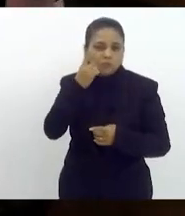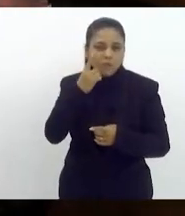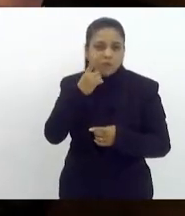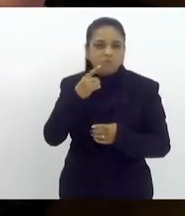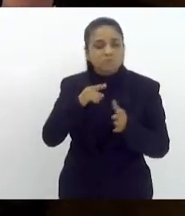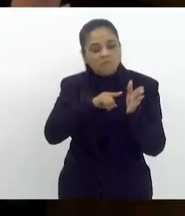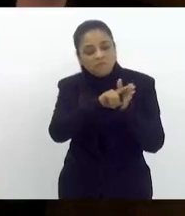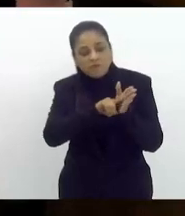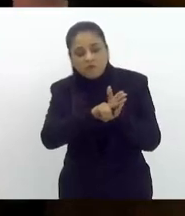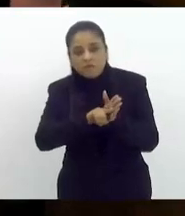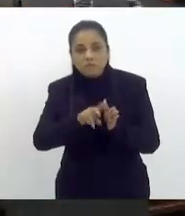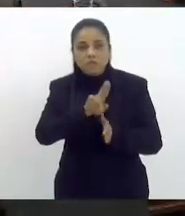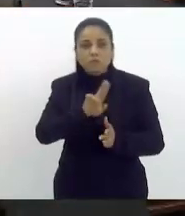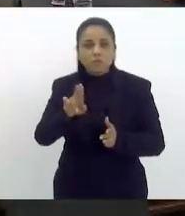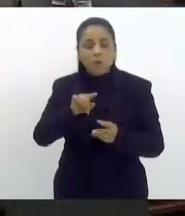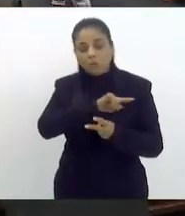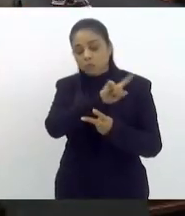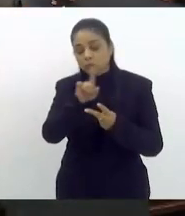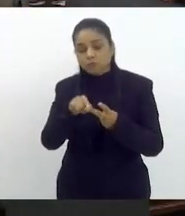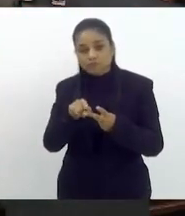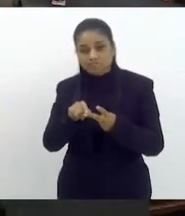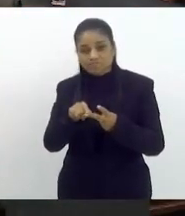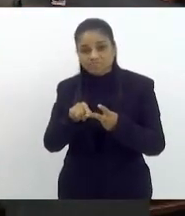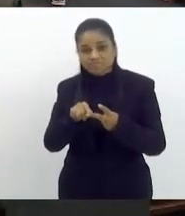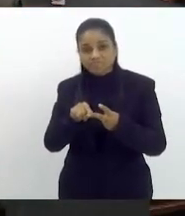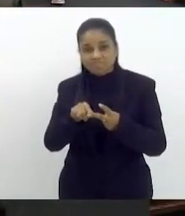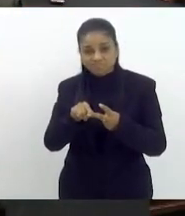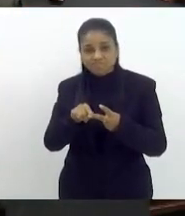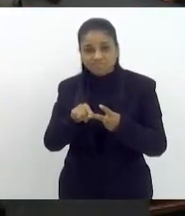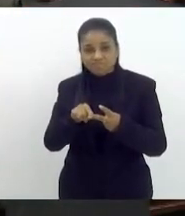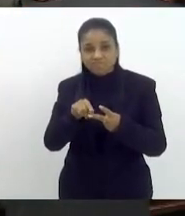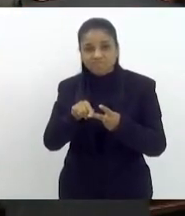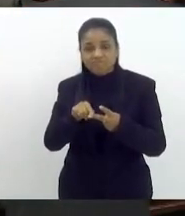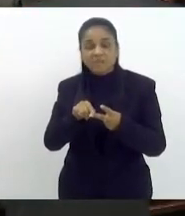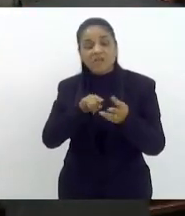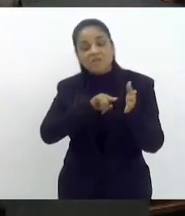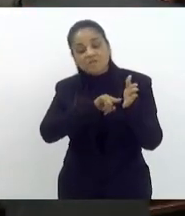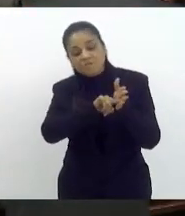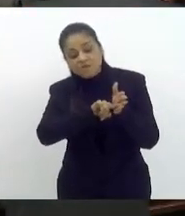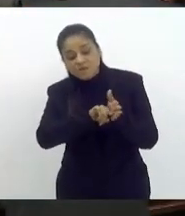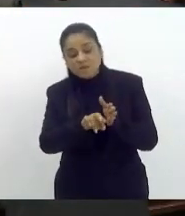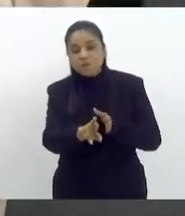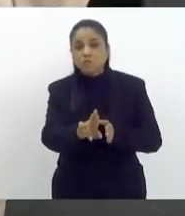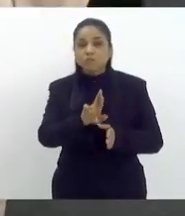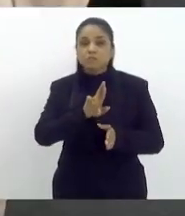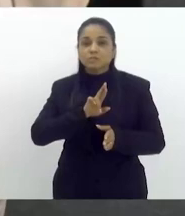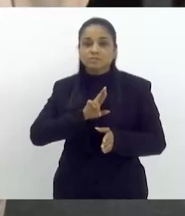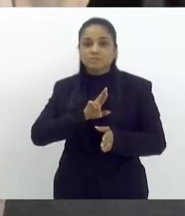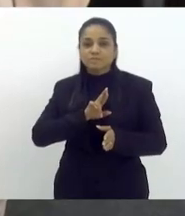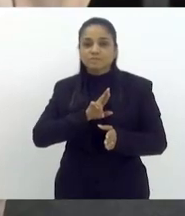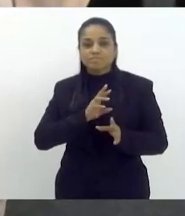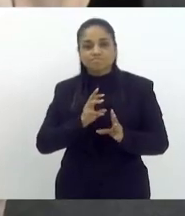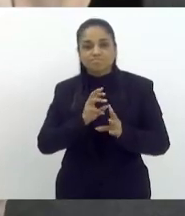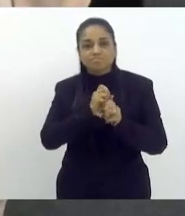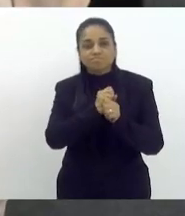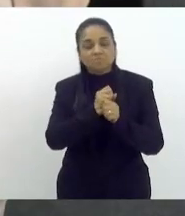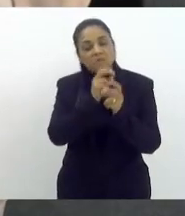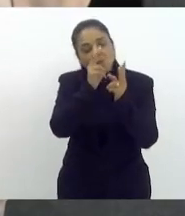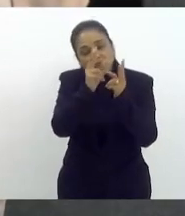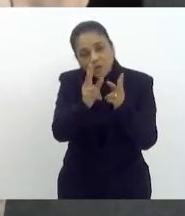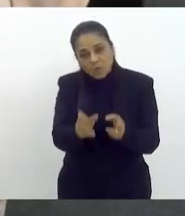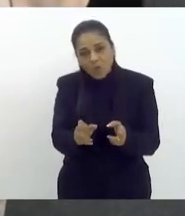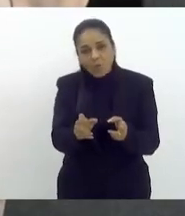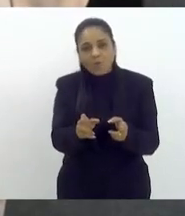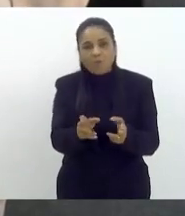e ao outro dispositivo que fala sobre a verificação do resultado que tem o mesmo efeito